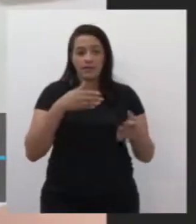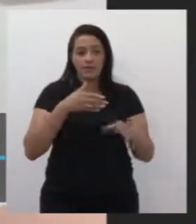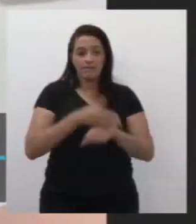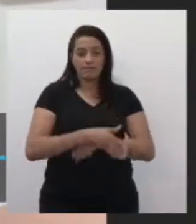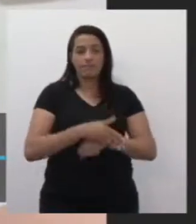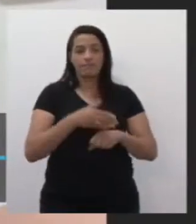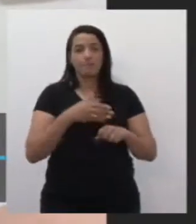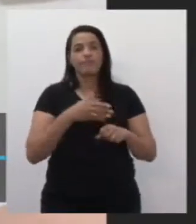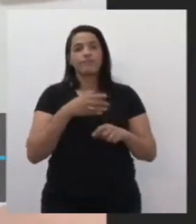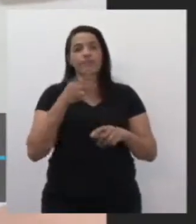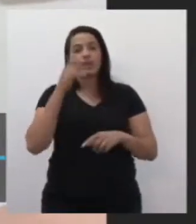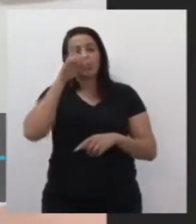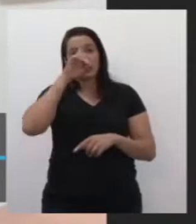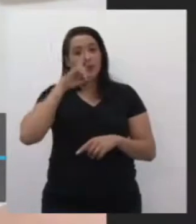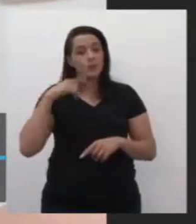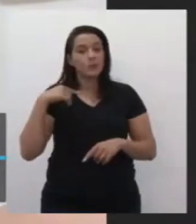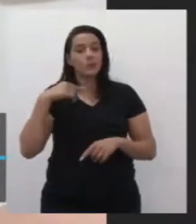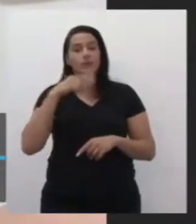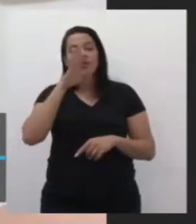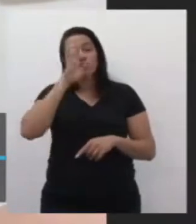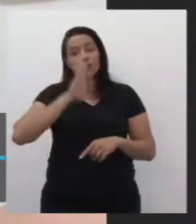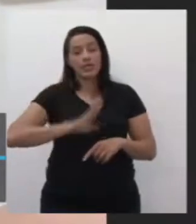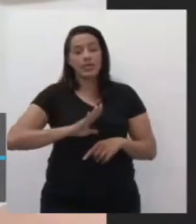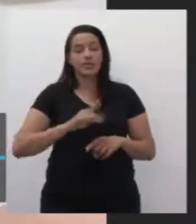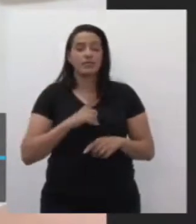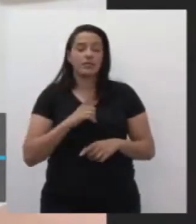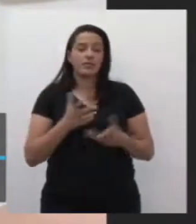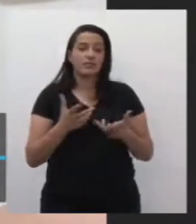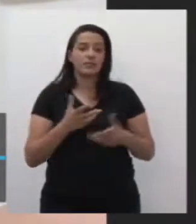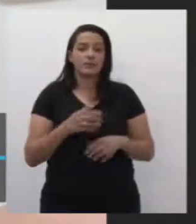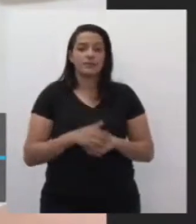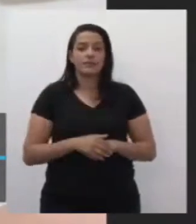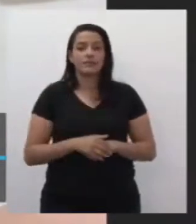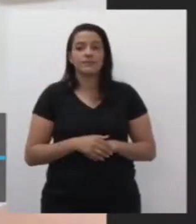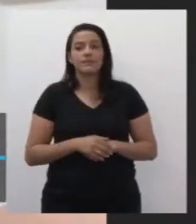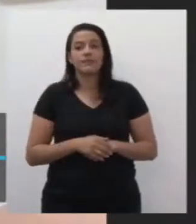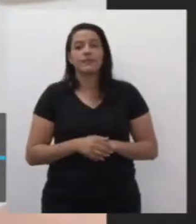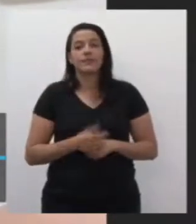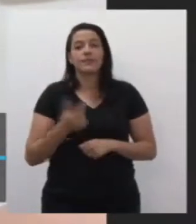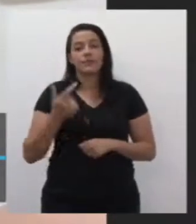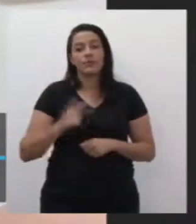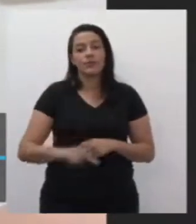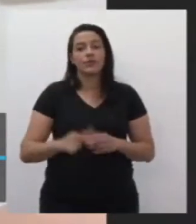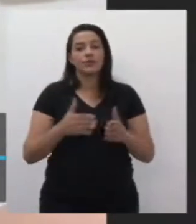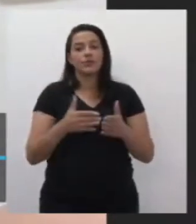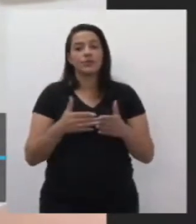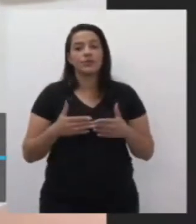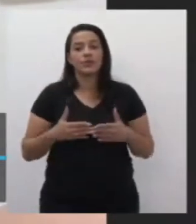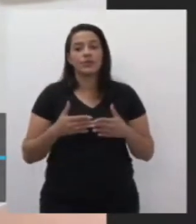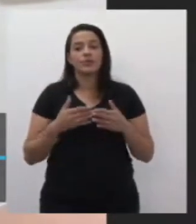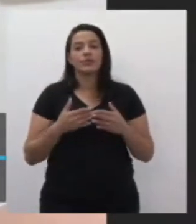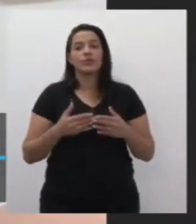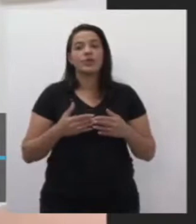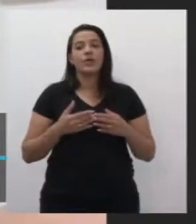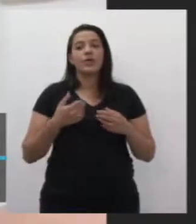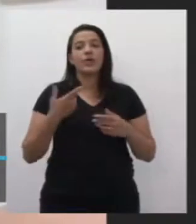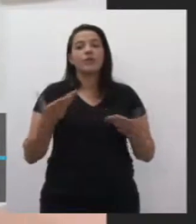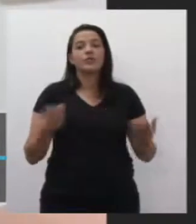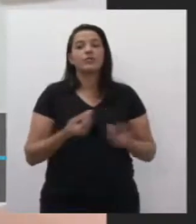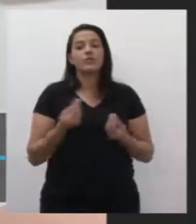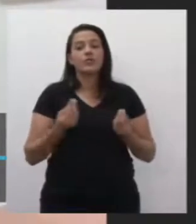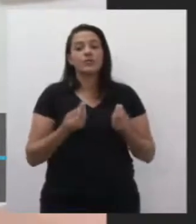de parte da plataforma Descomplica. Ia pedir novamente para vocês colocarem no site para acessar o